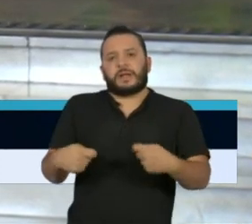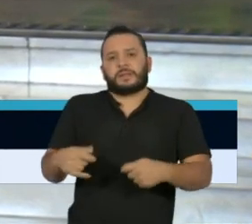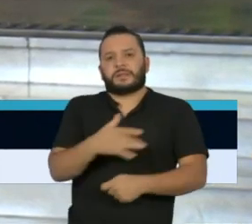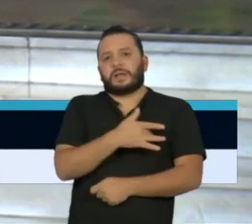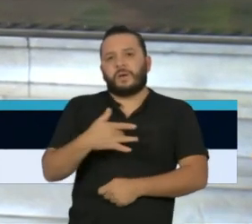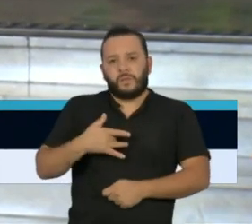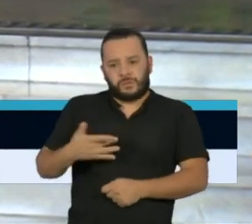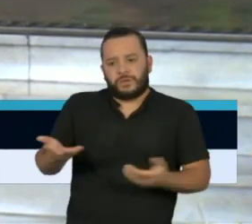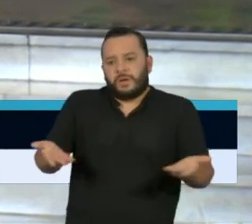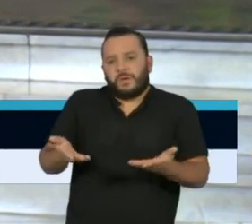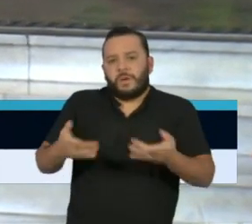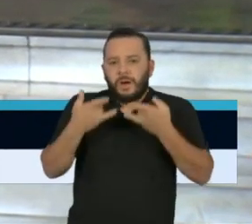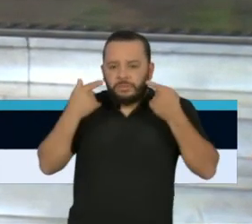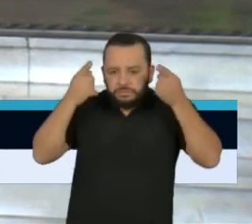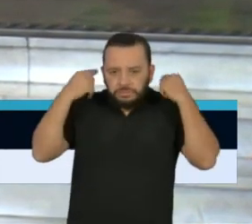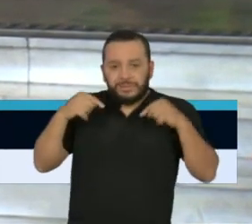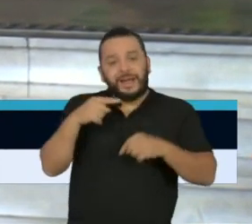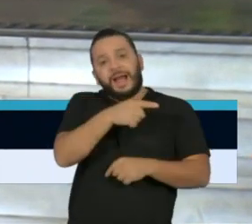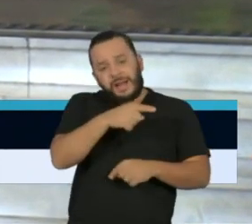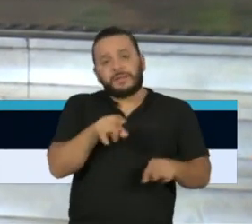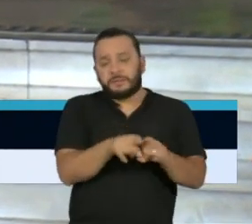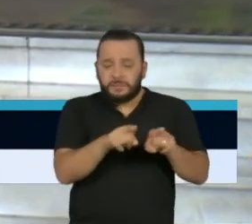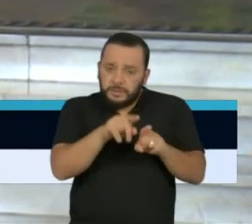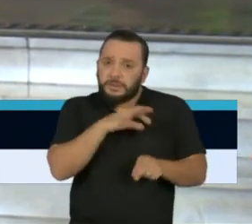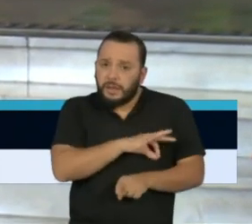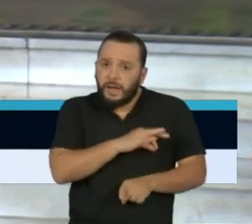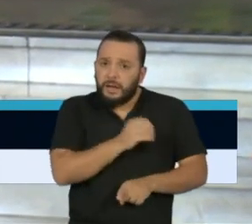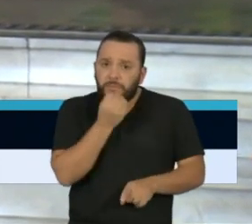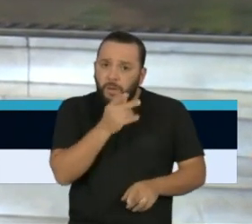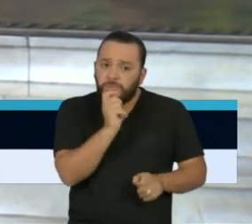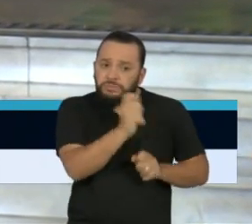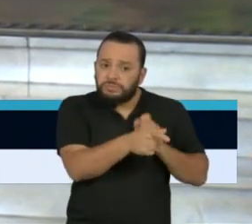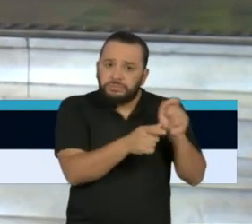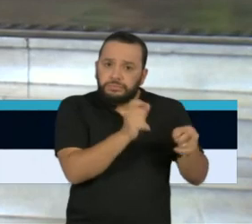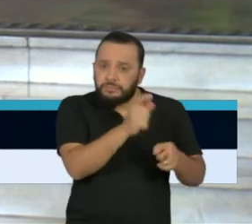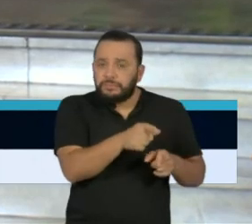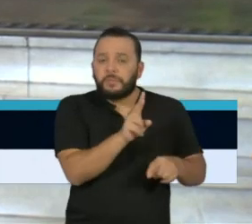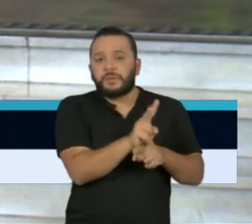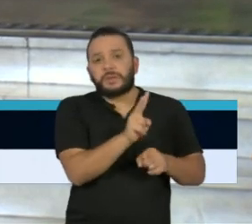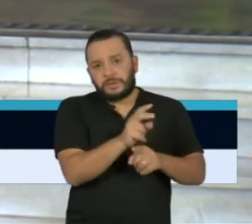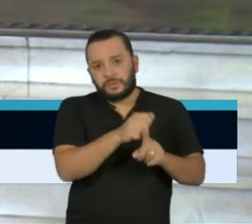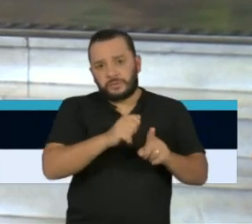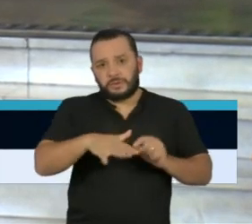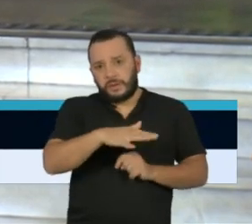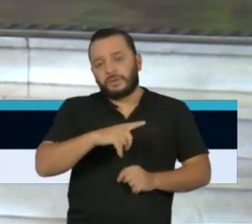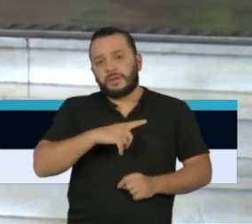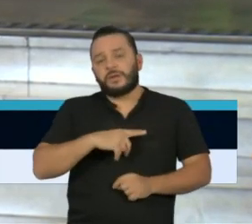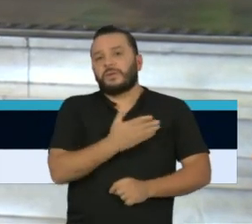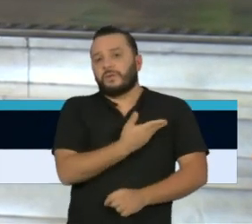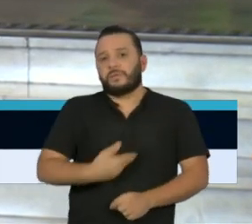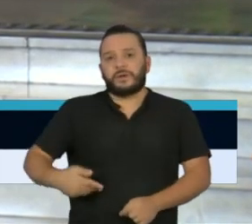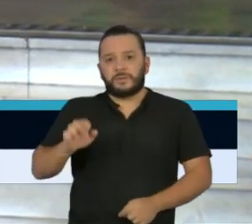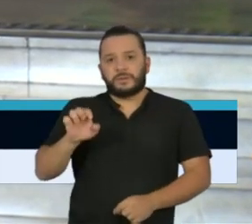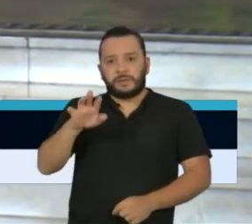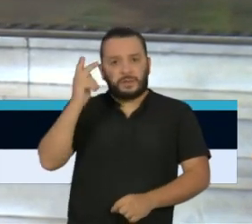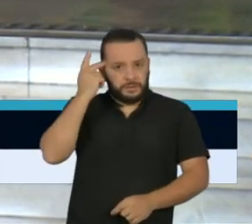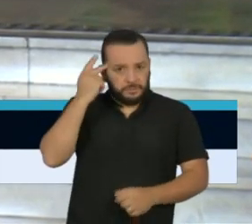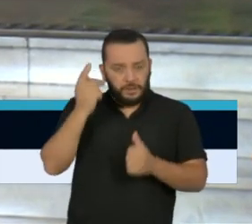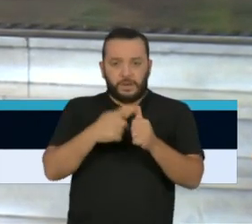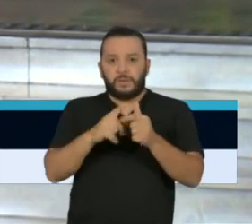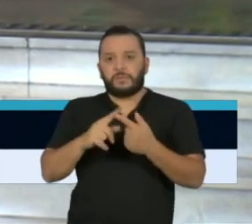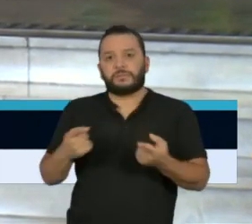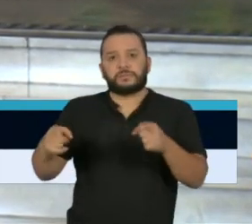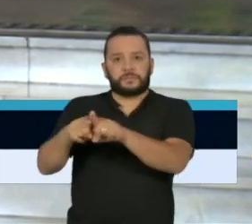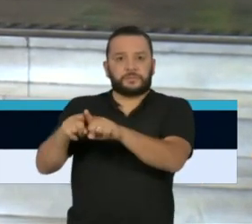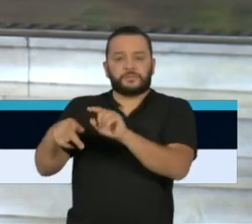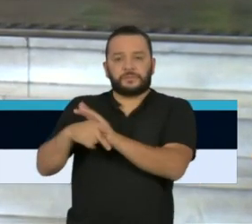geração de renda e proteção social. E, repito, uma ação articulada do Governo do Estado de São Paulo com a